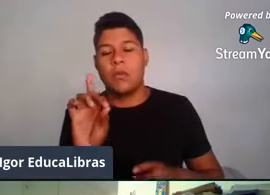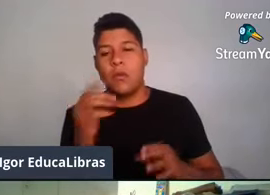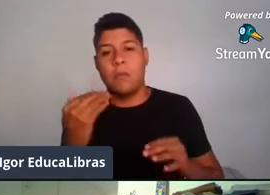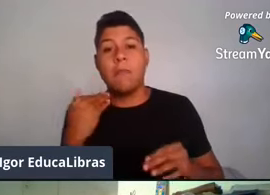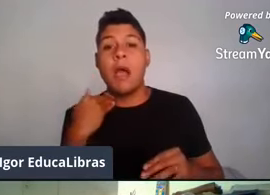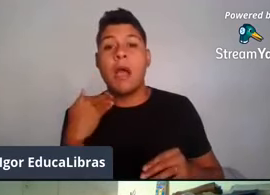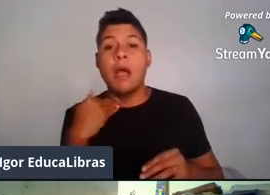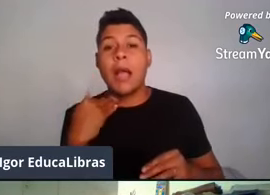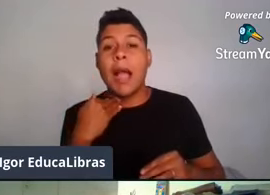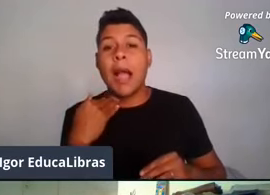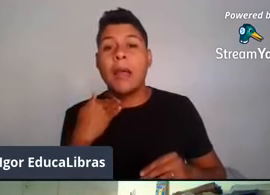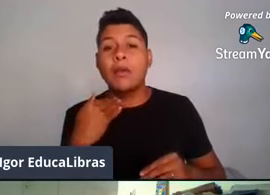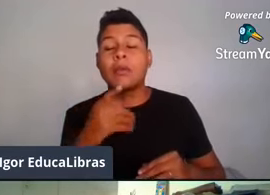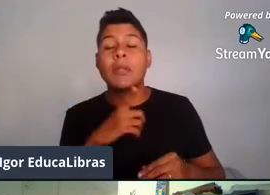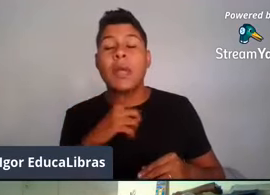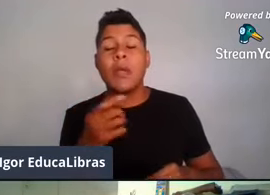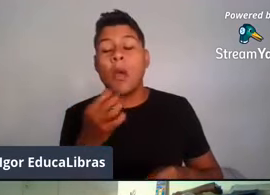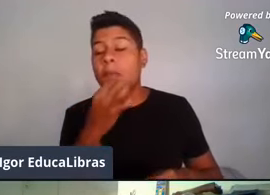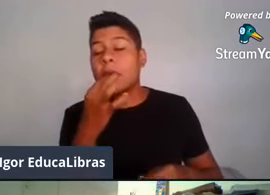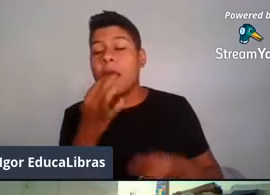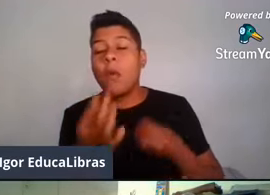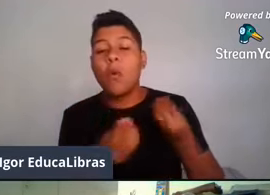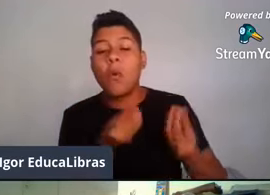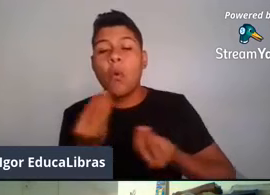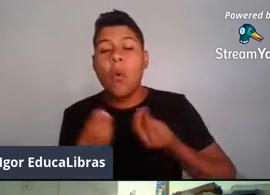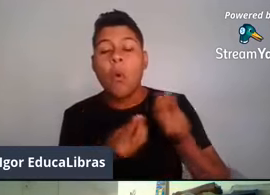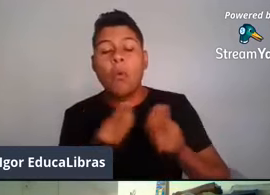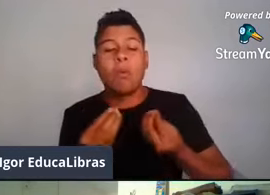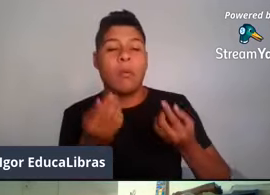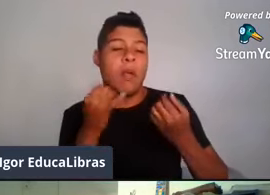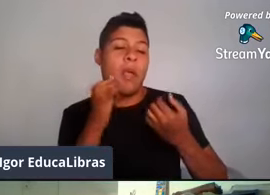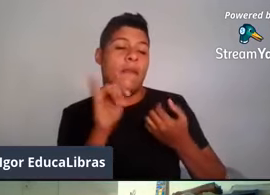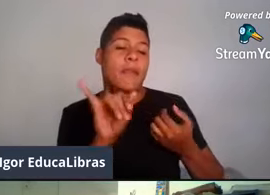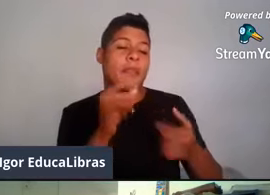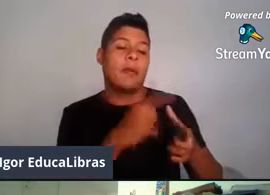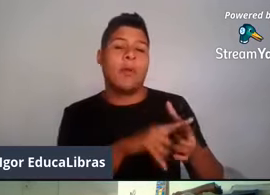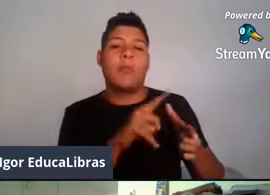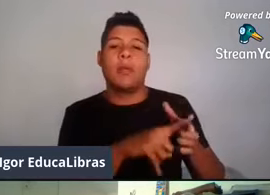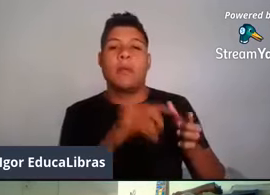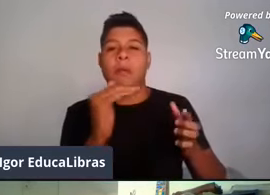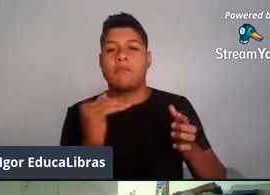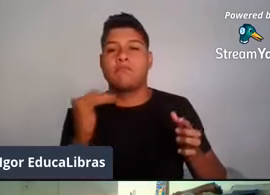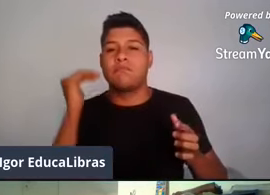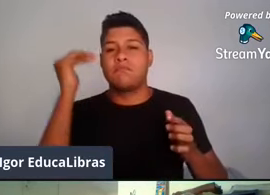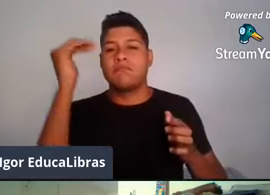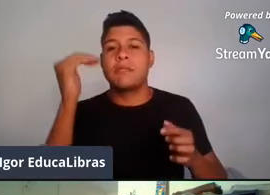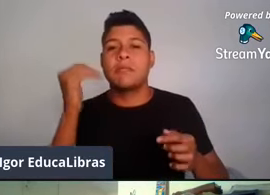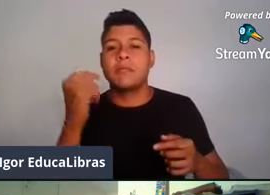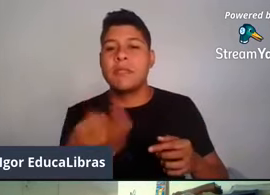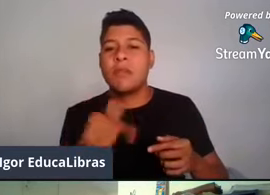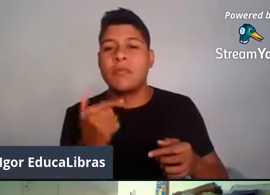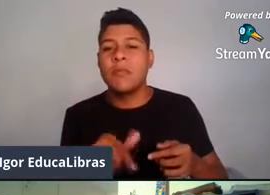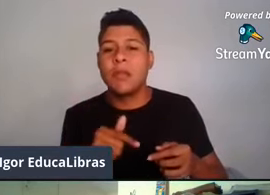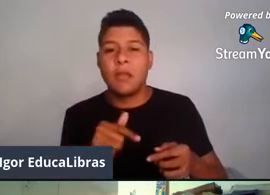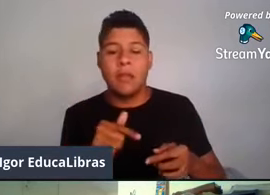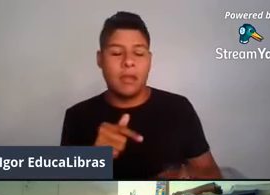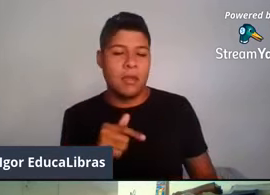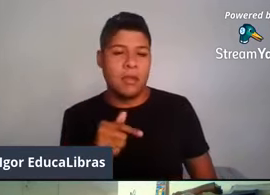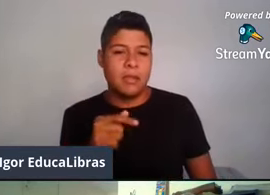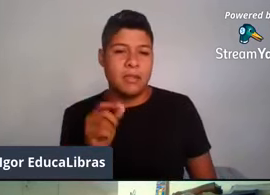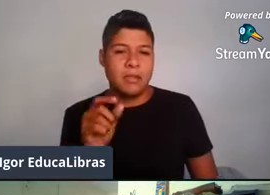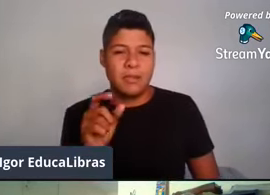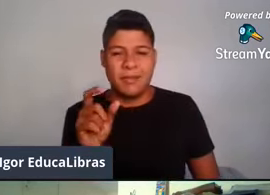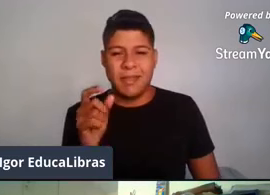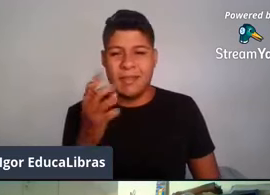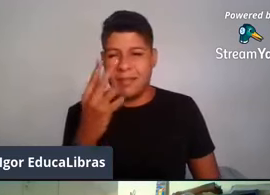ele tem alguma sugestão para nos dar, como é que a gente supera esse problema, de não ter restrição para que o cego tivesse conta em